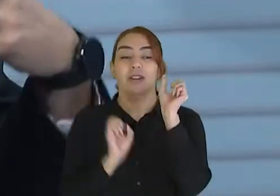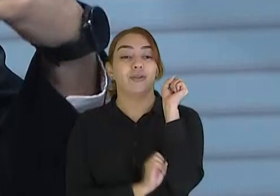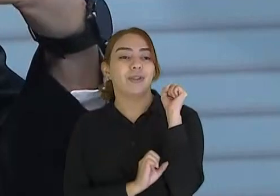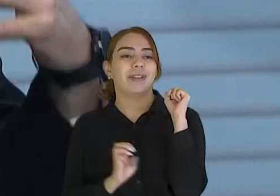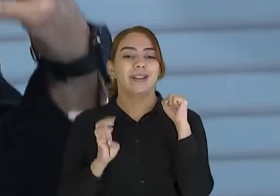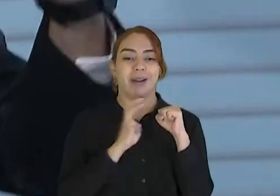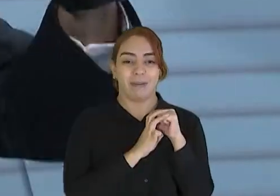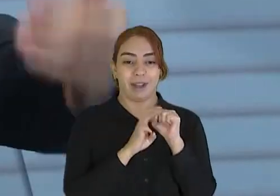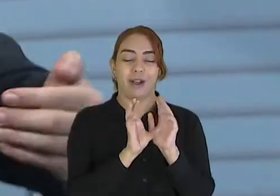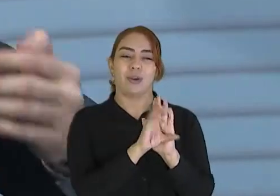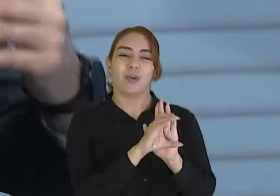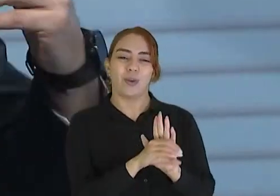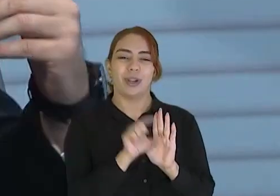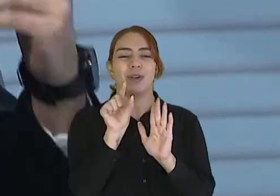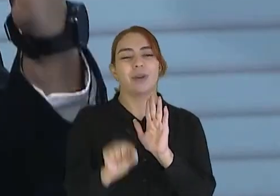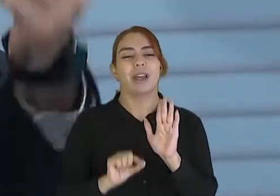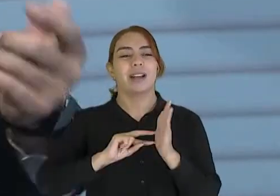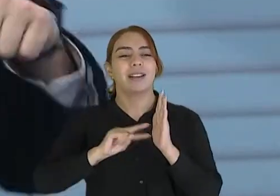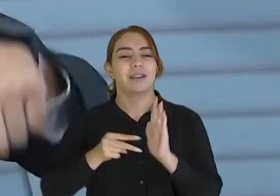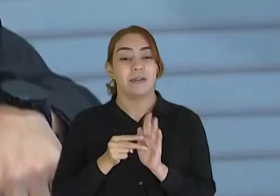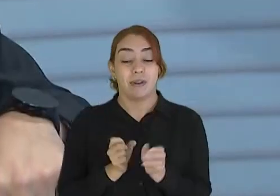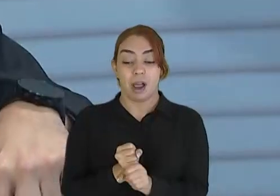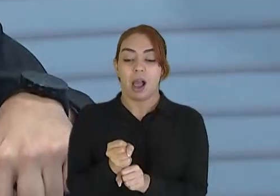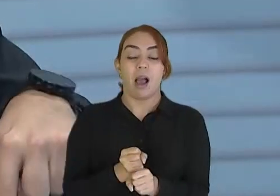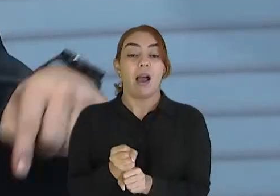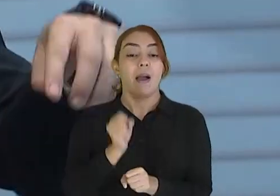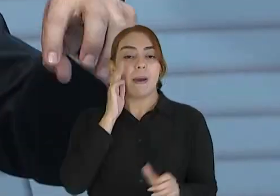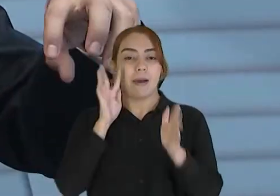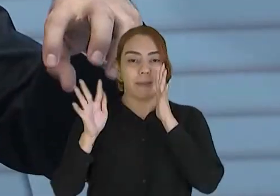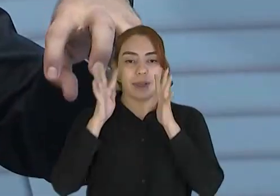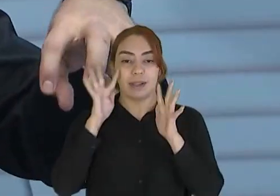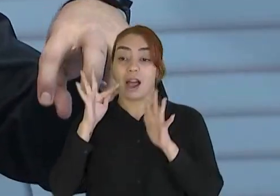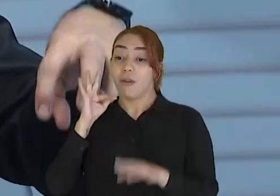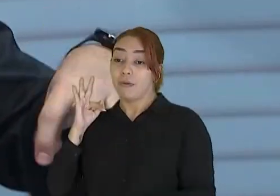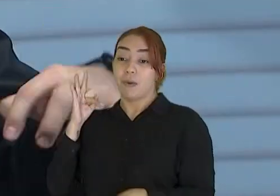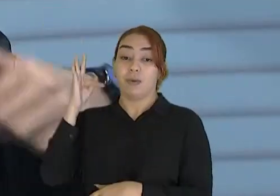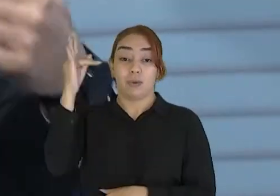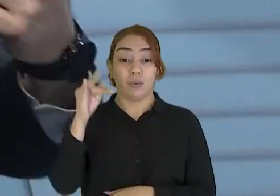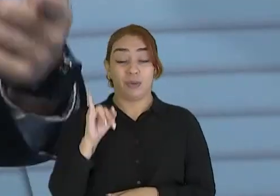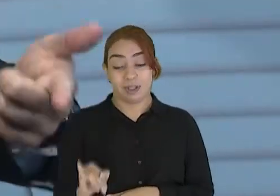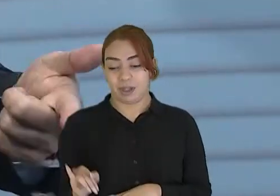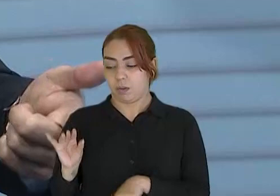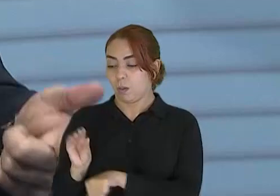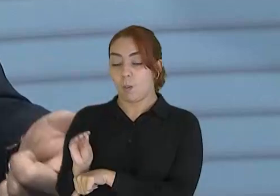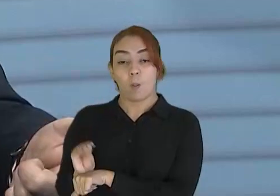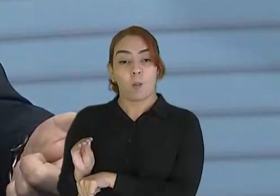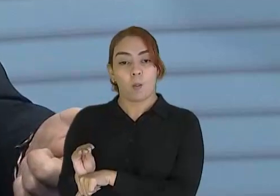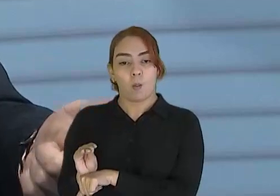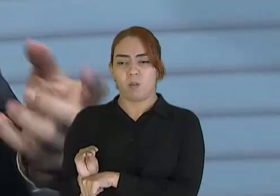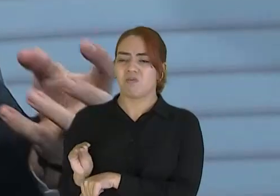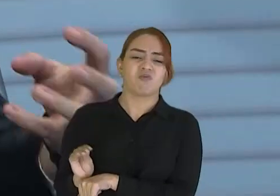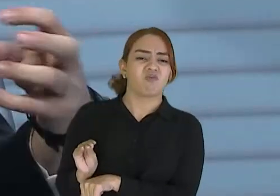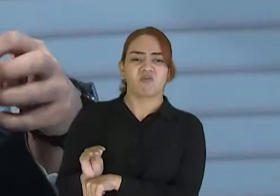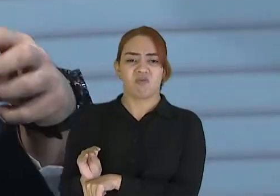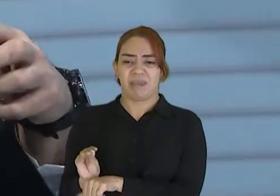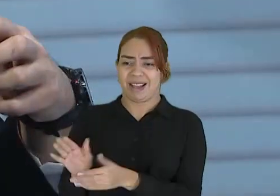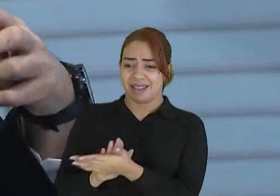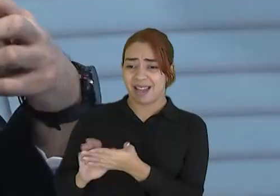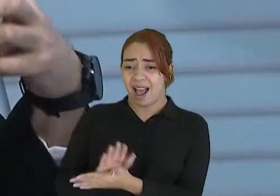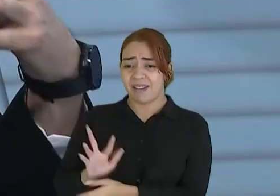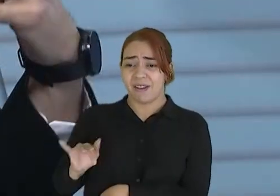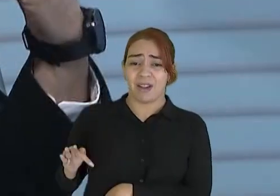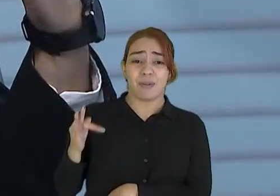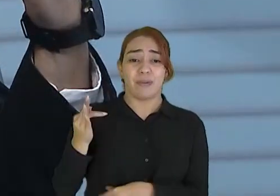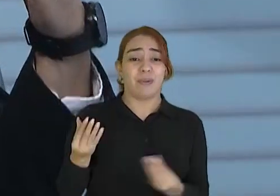sustentabilidade, de longevidade, de gerações futuras, tem que pensar agora. Porque se não se protege agora, com certeza não terá à frente. Então, essa é a questão.